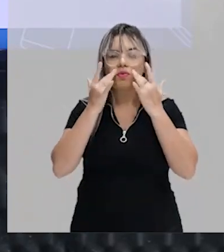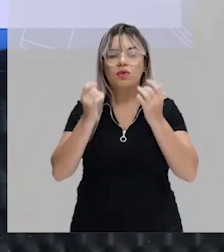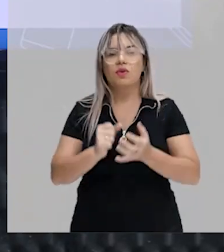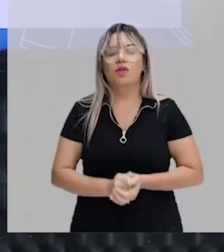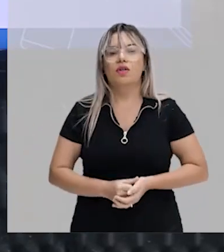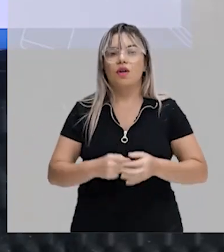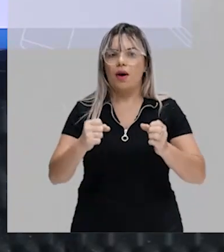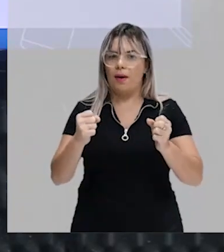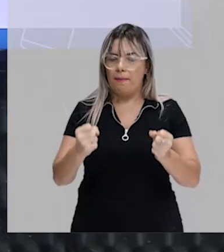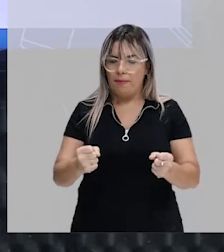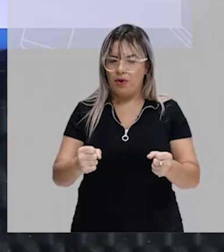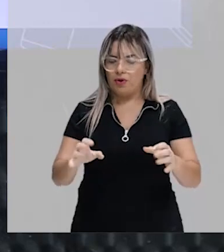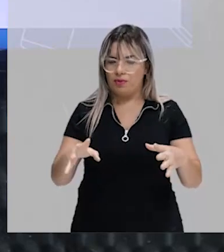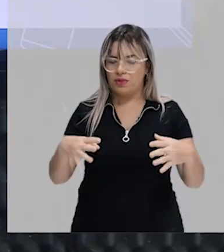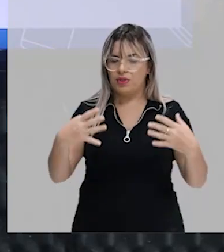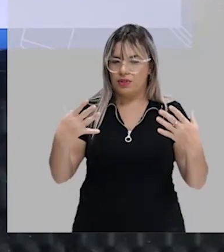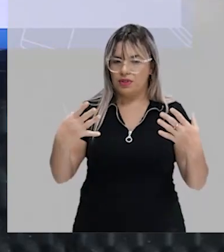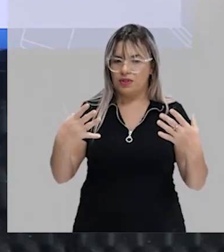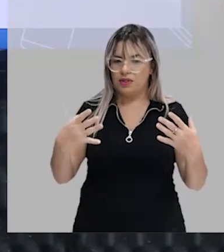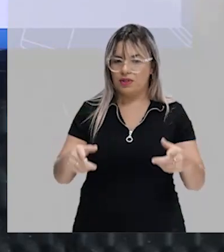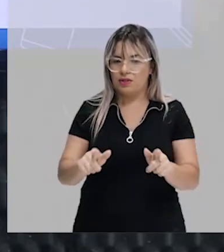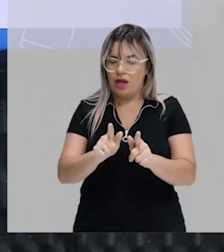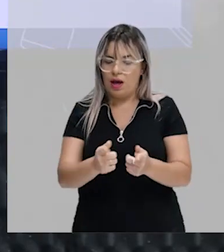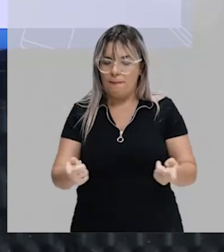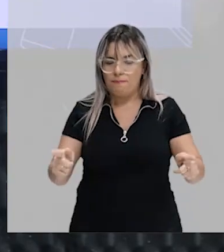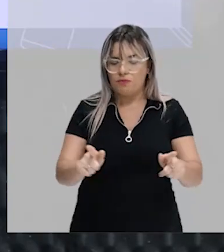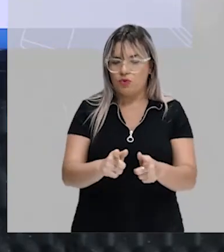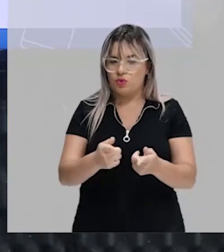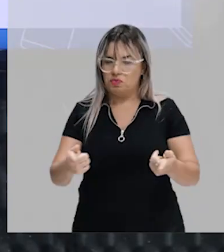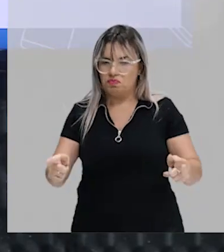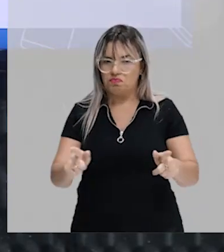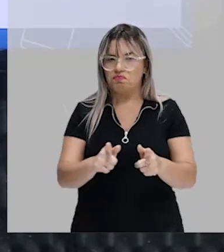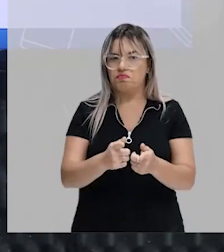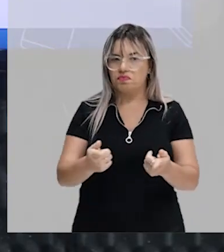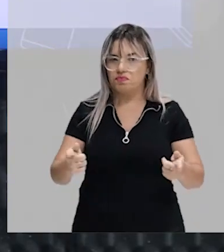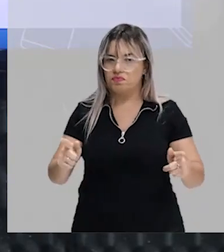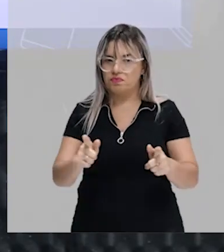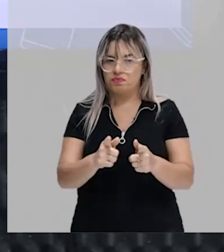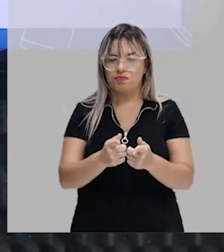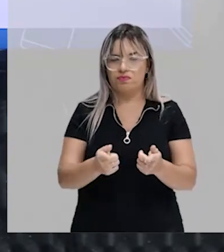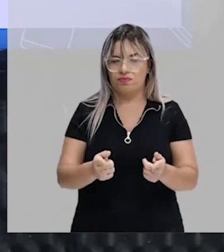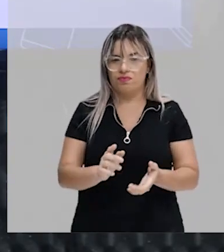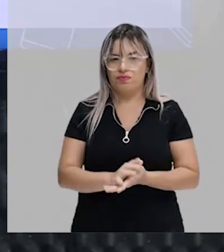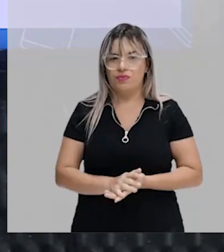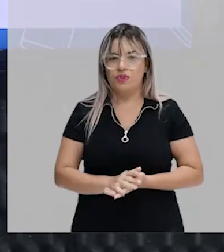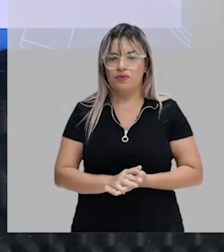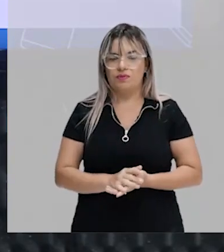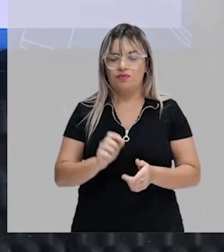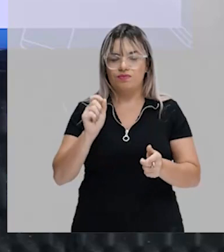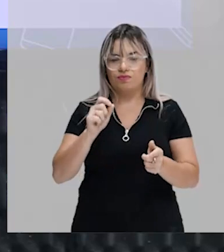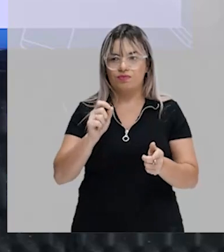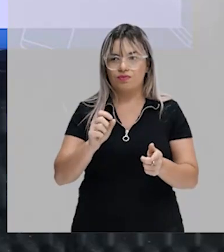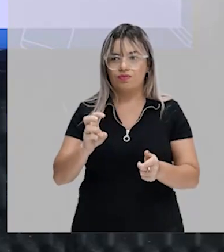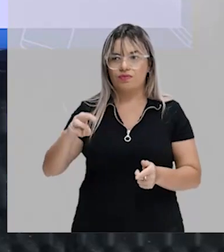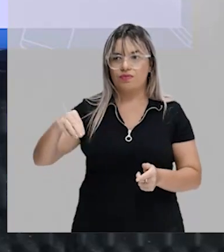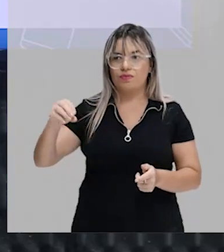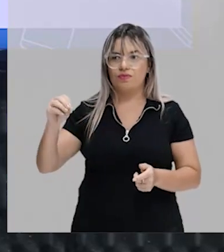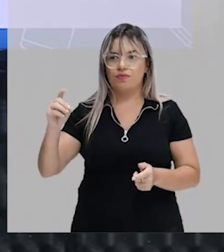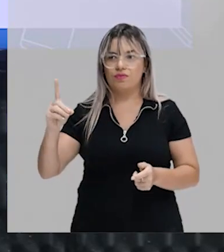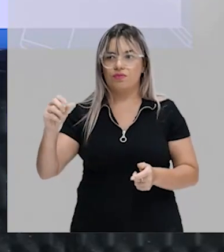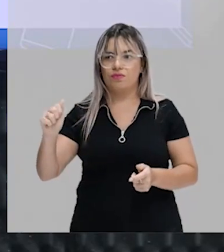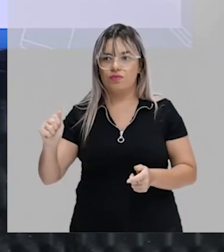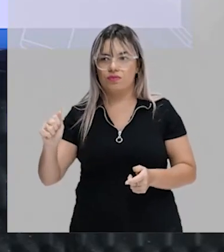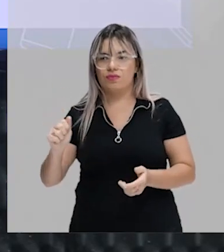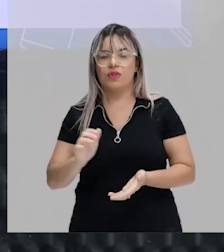música. Está muito em moda hoje um tipo de música que chamam de quê?